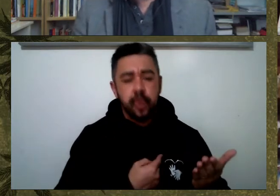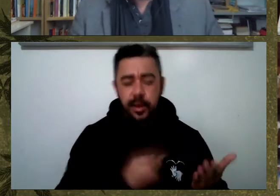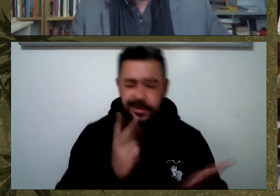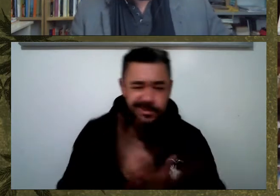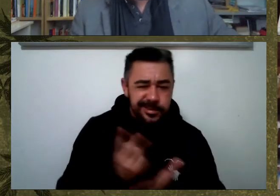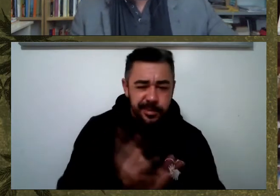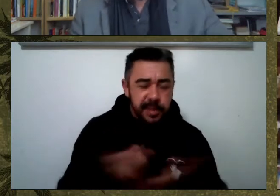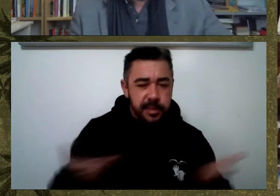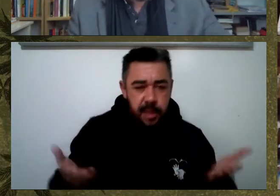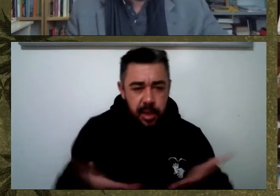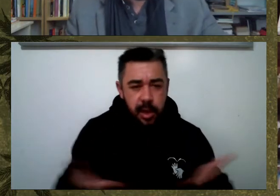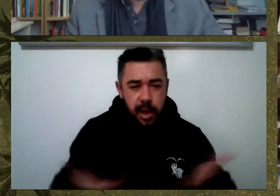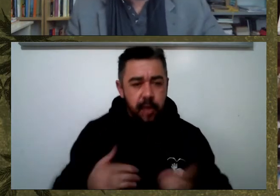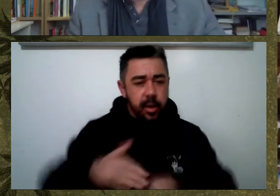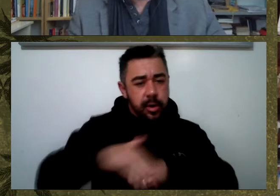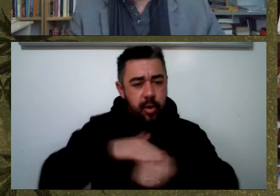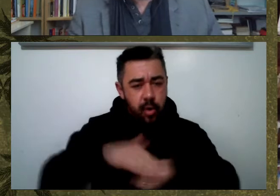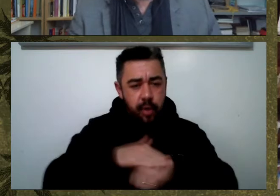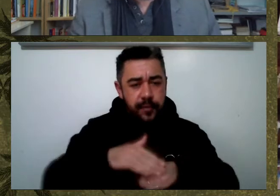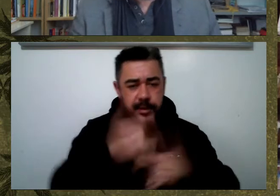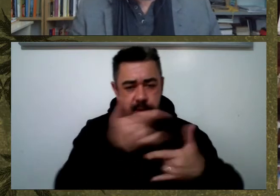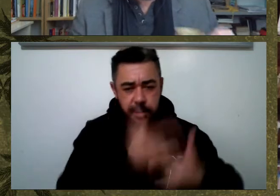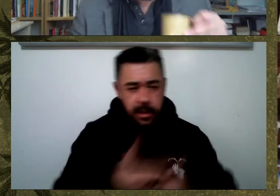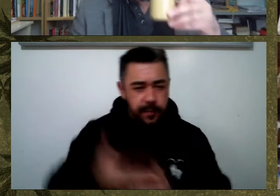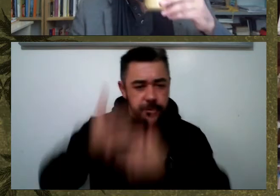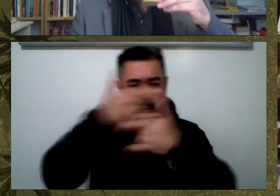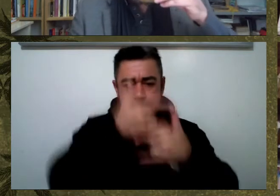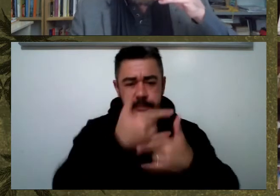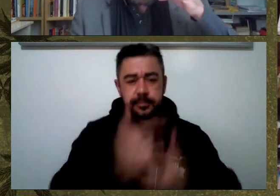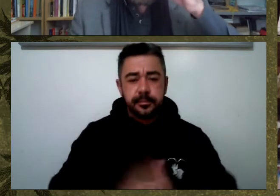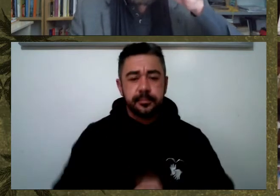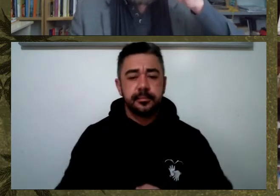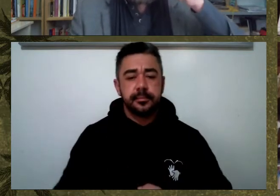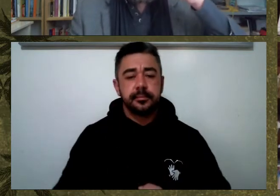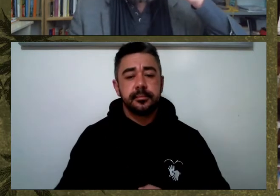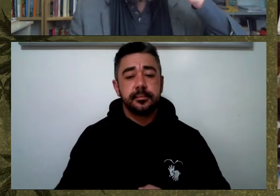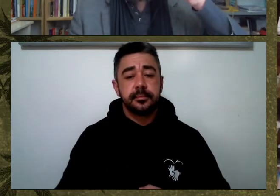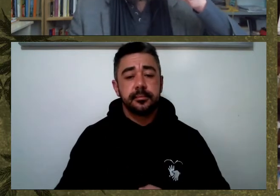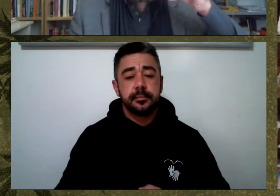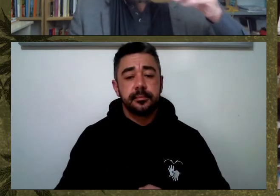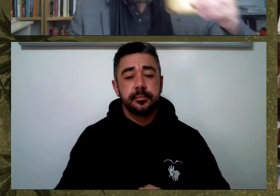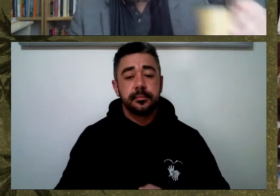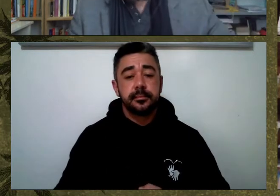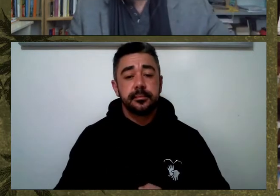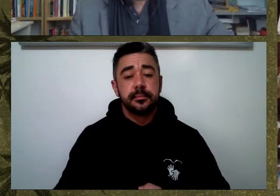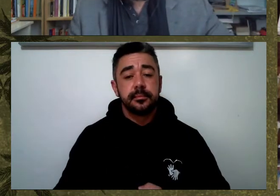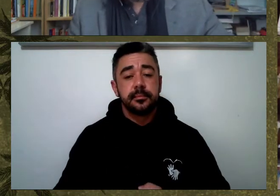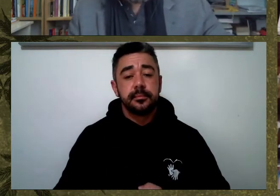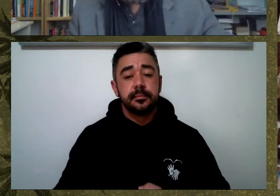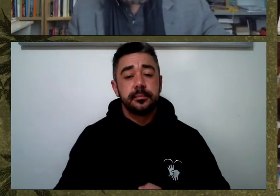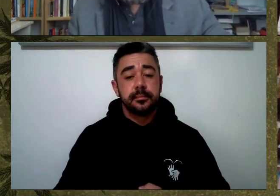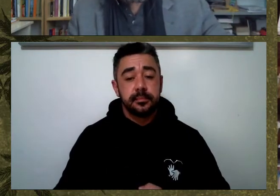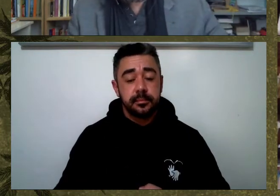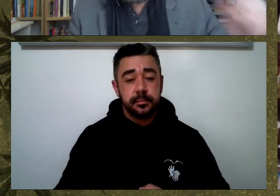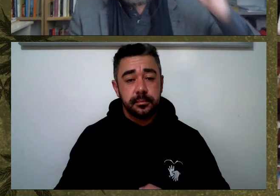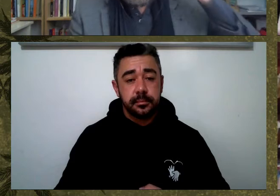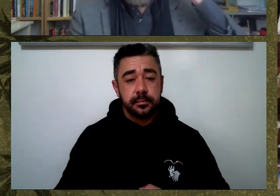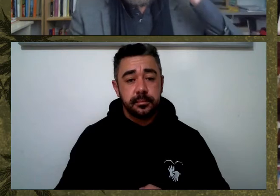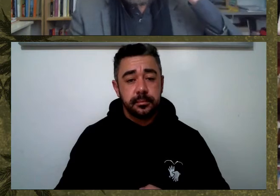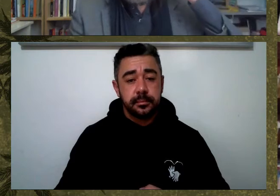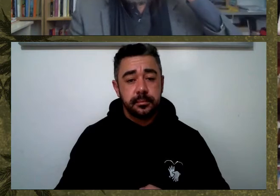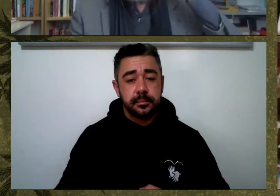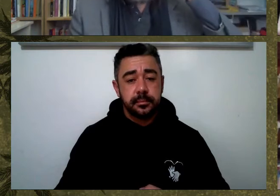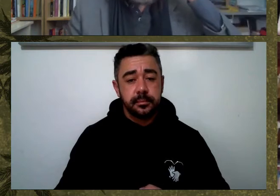este conversatorio. Diputado Goura, buena tarde para todas y para todos. Y es